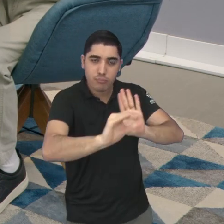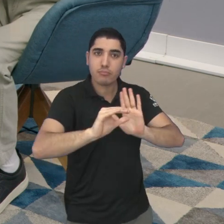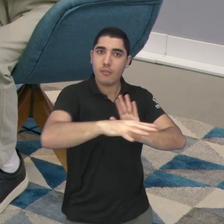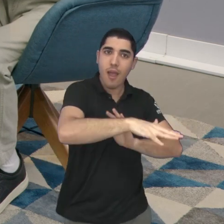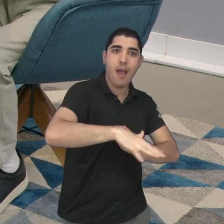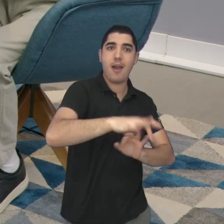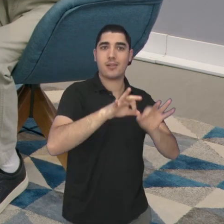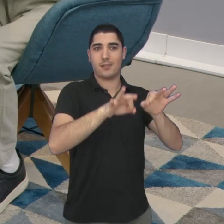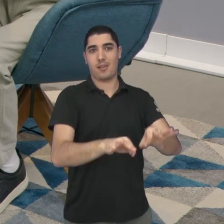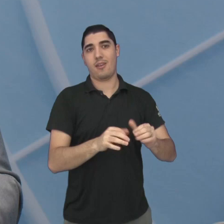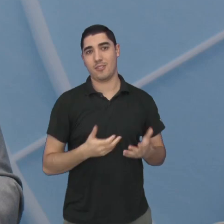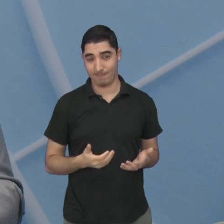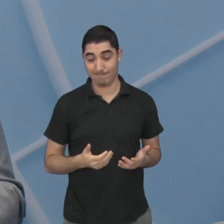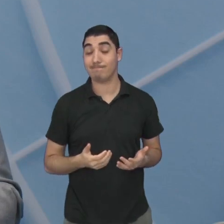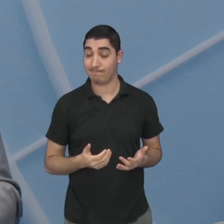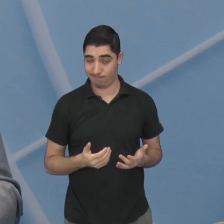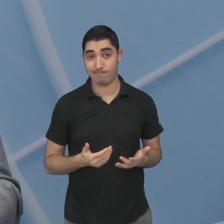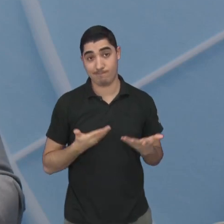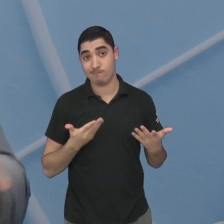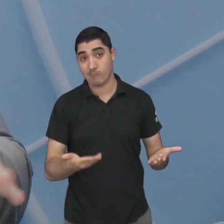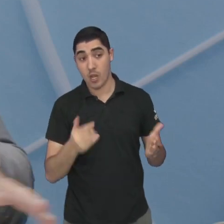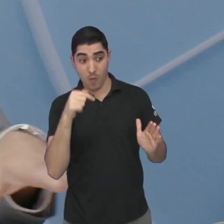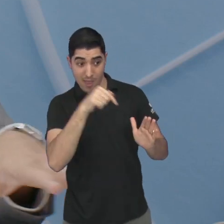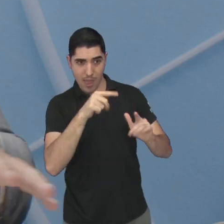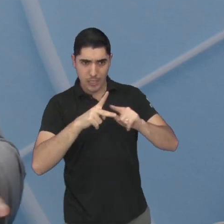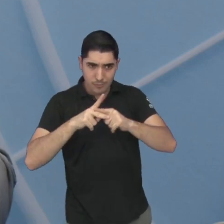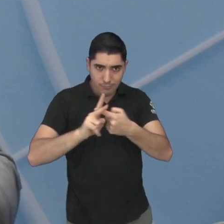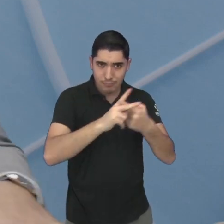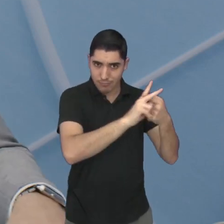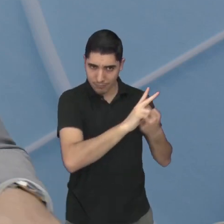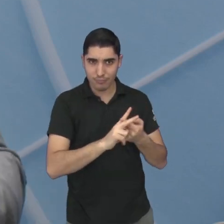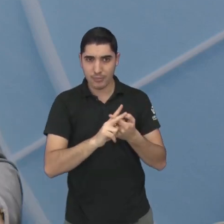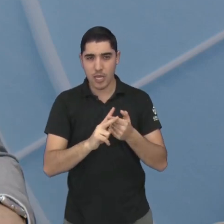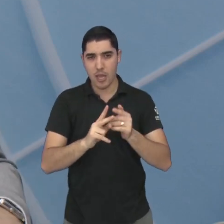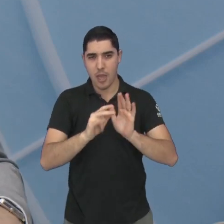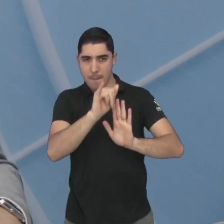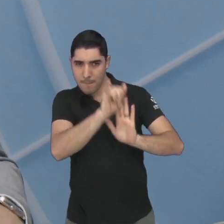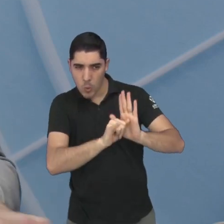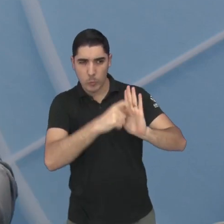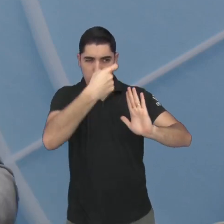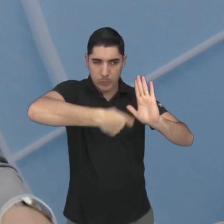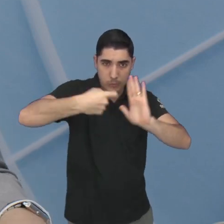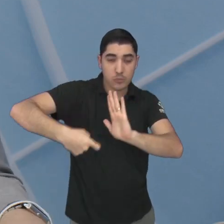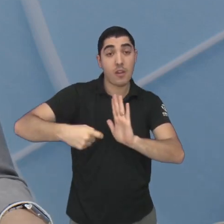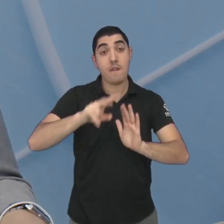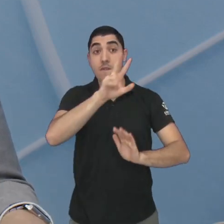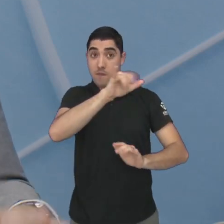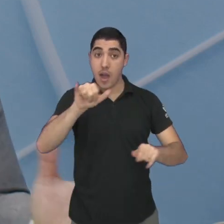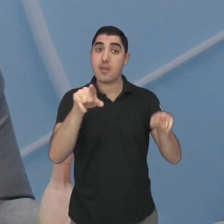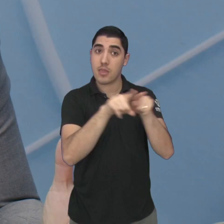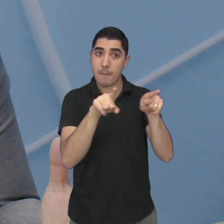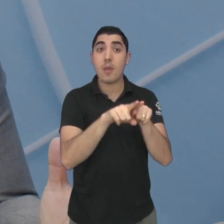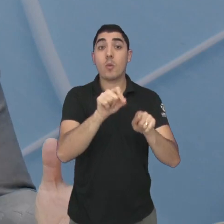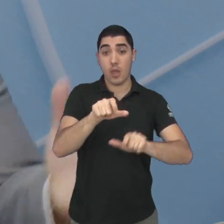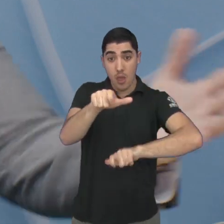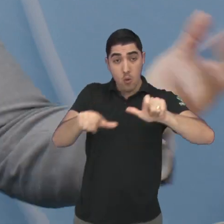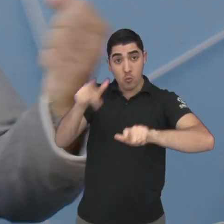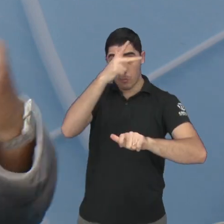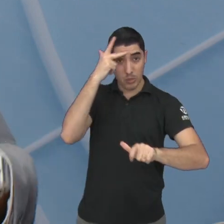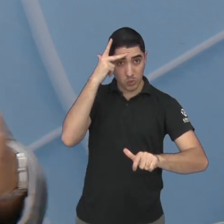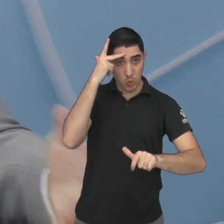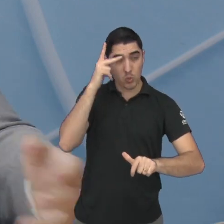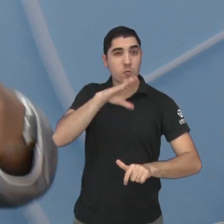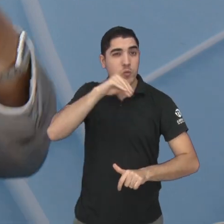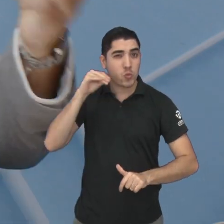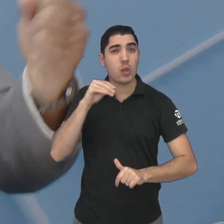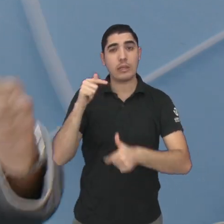Para os setores certos. E essa reforma também, ela deve, claro, desonerar a classe trabalhadora, que paga um imposto enorme. E aí é